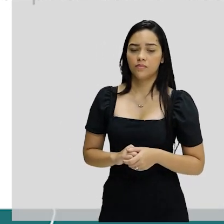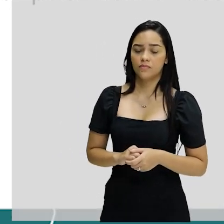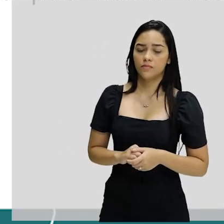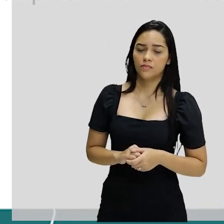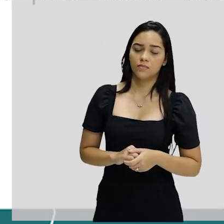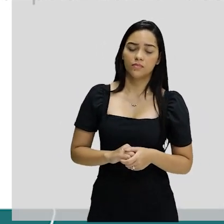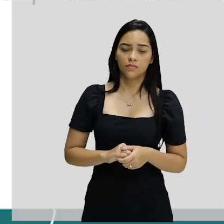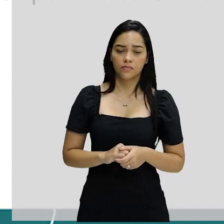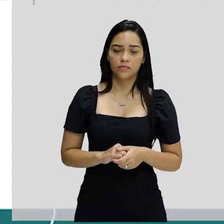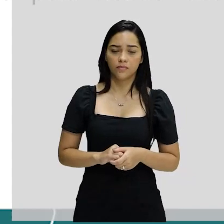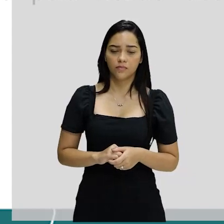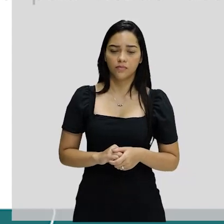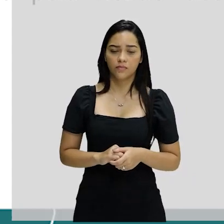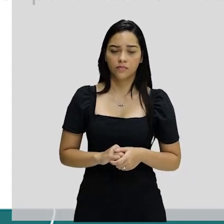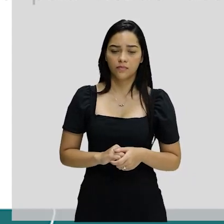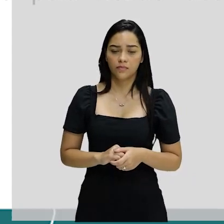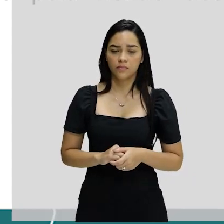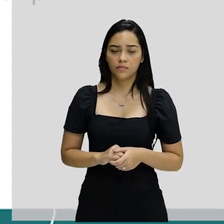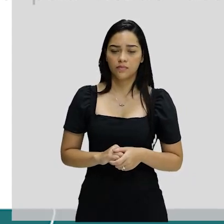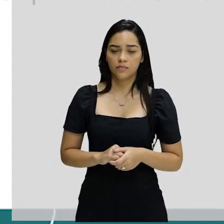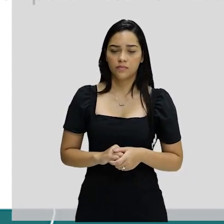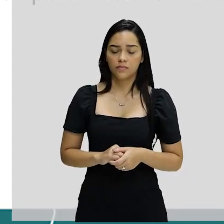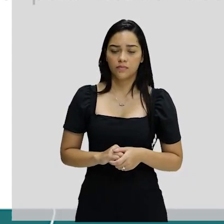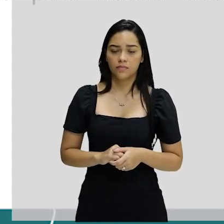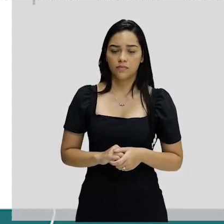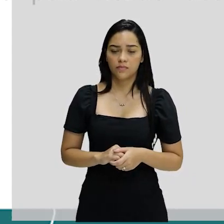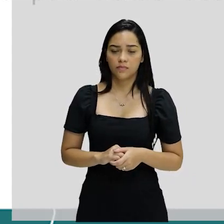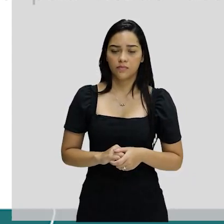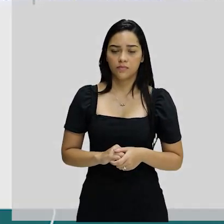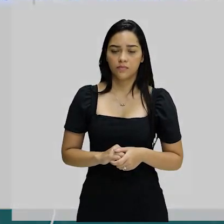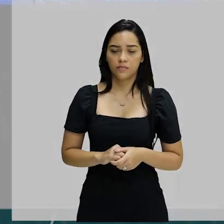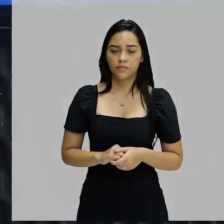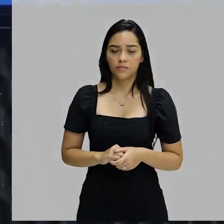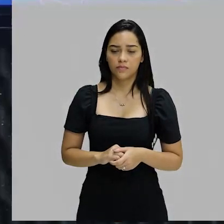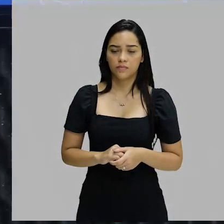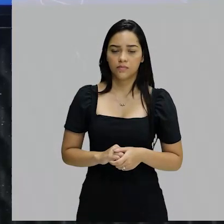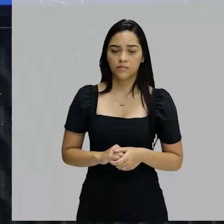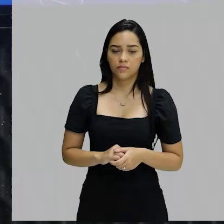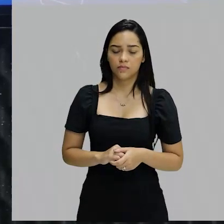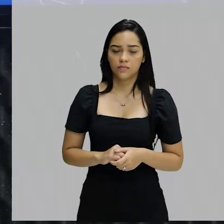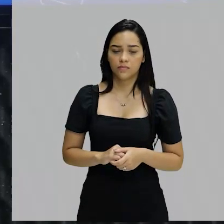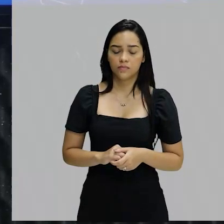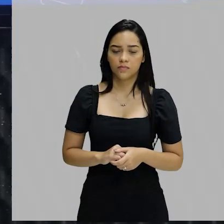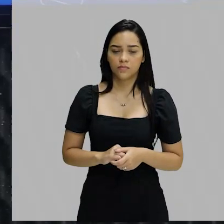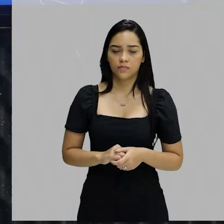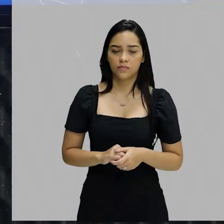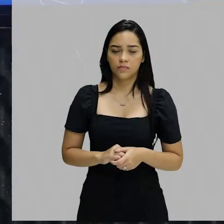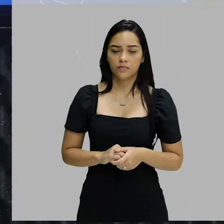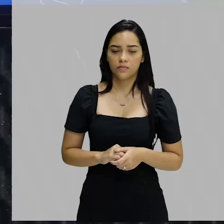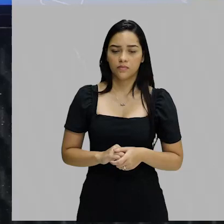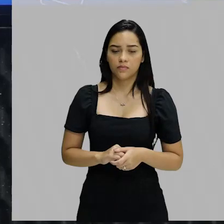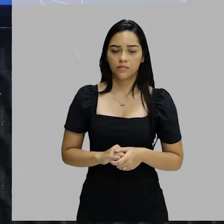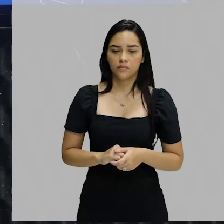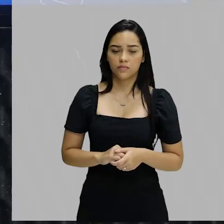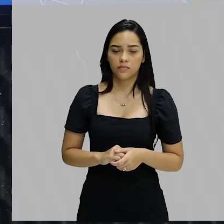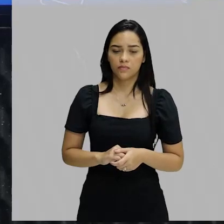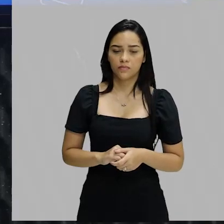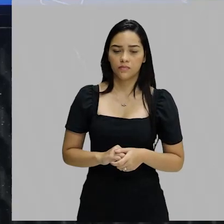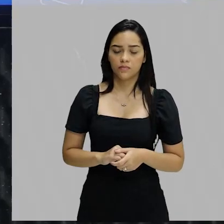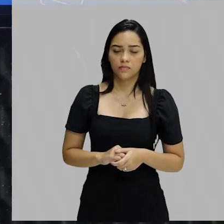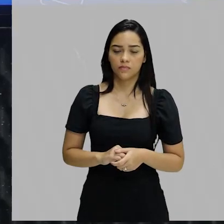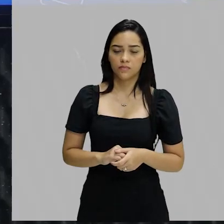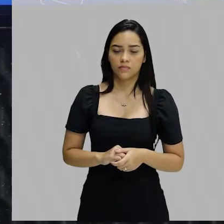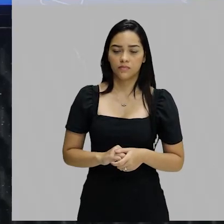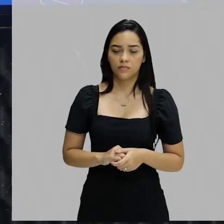os seres do sexo feminino. As formas femininas, basicamente, aparecem de duas maneiras: por processos centrados no